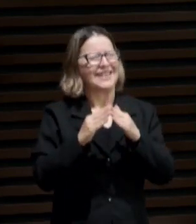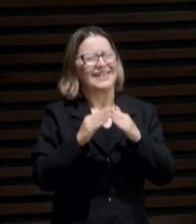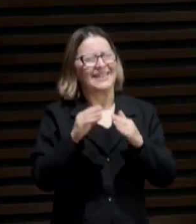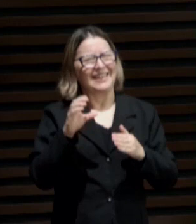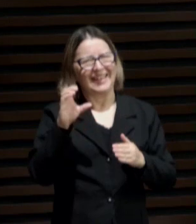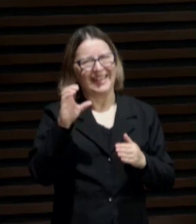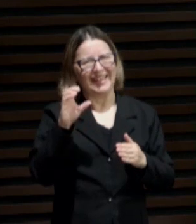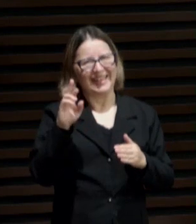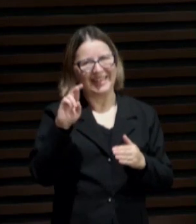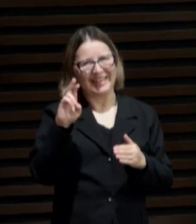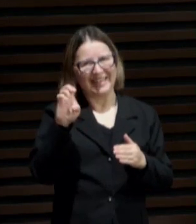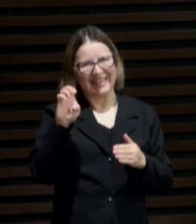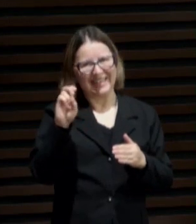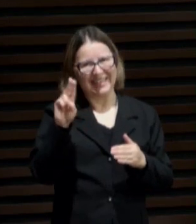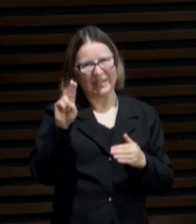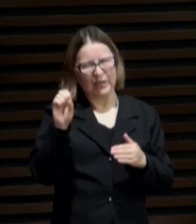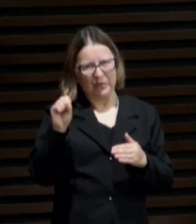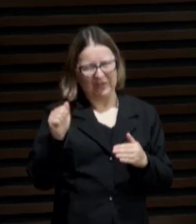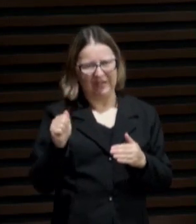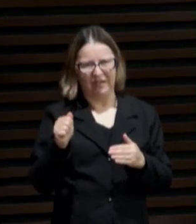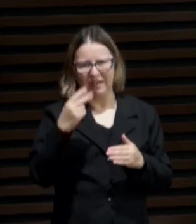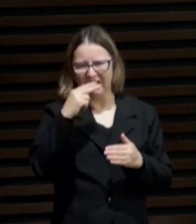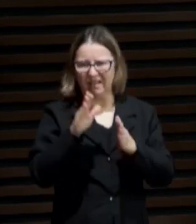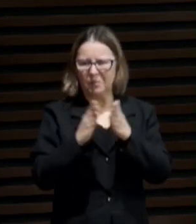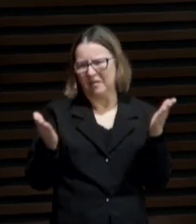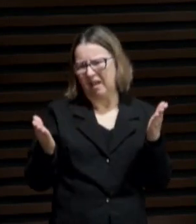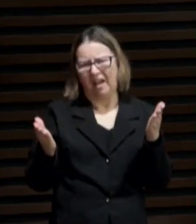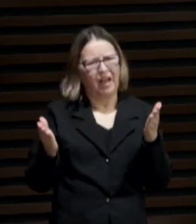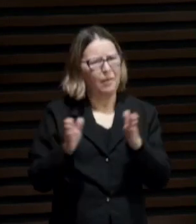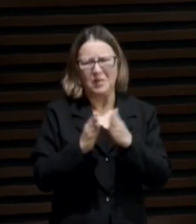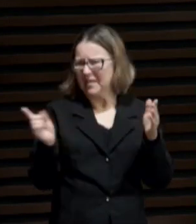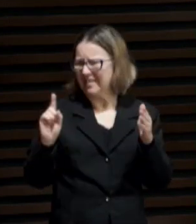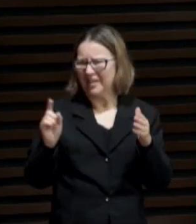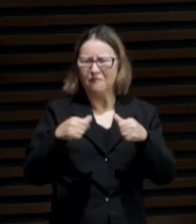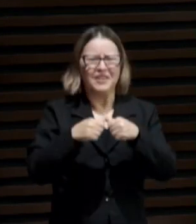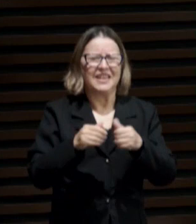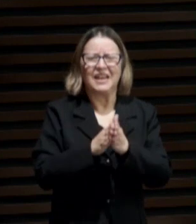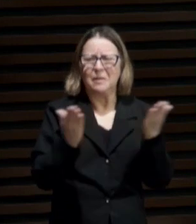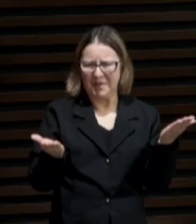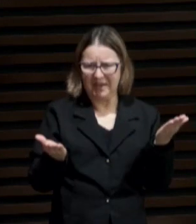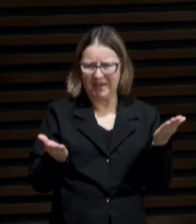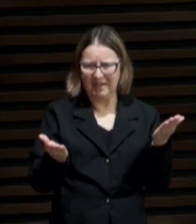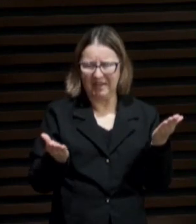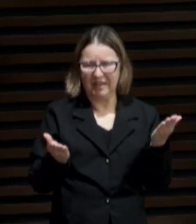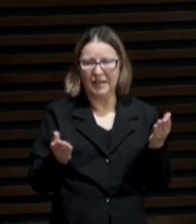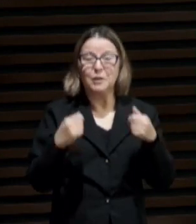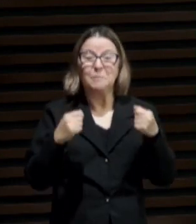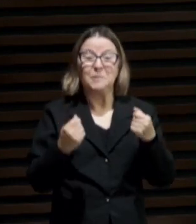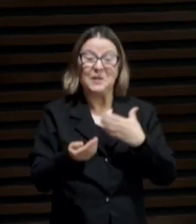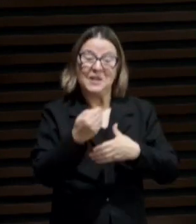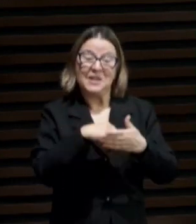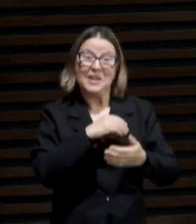de cômoda, como se fosse um amuleto. Ela tem que estar no nosso coração. Achadas